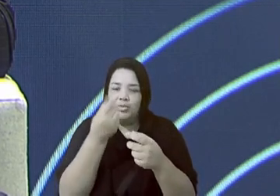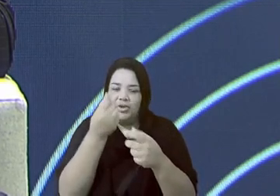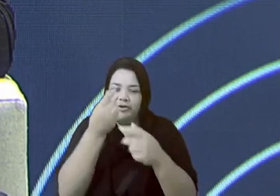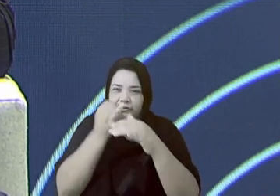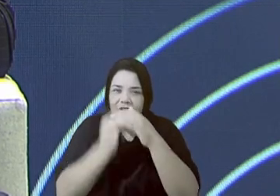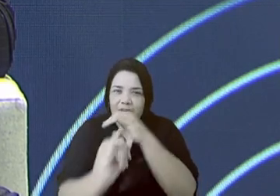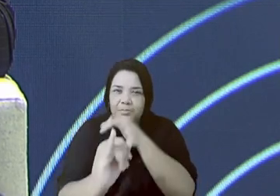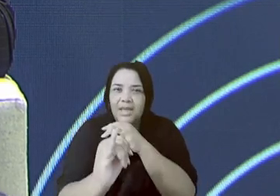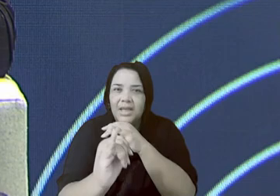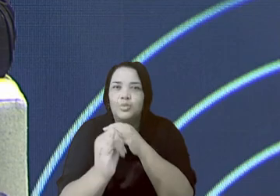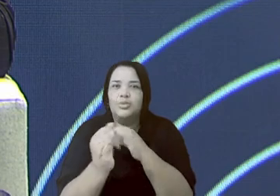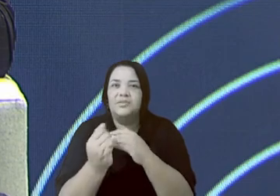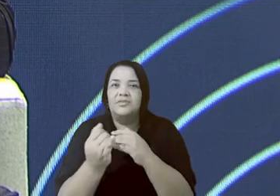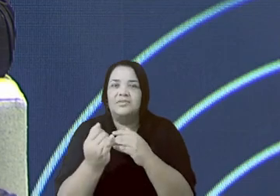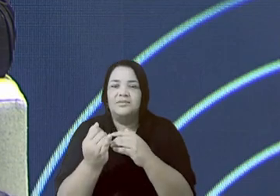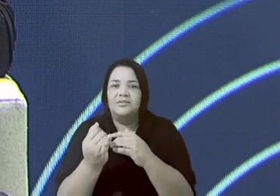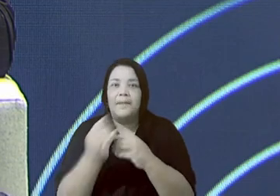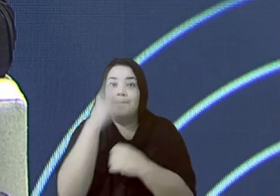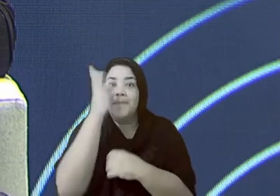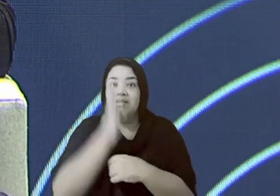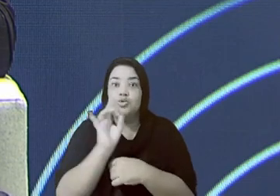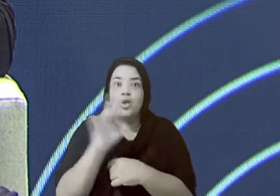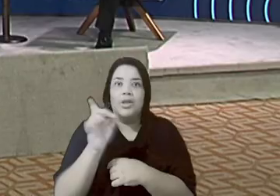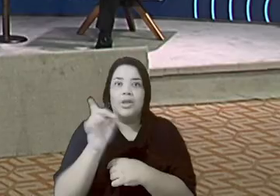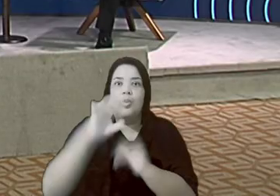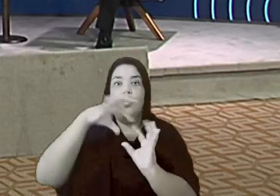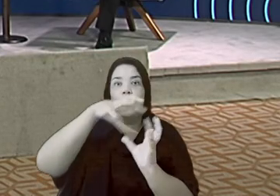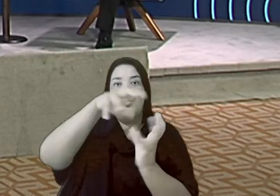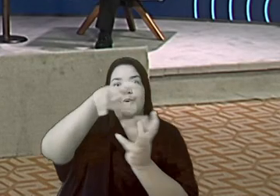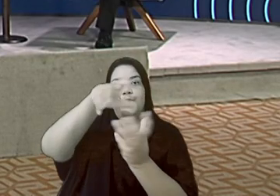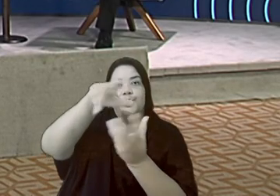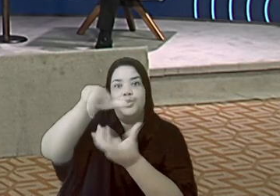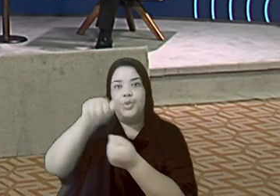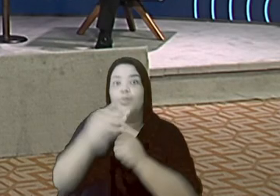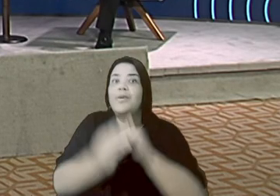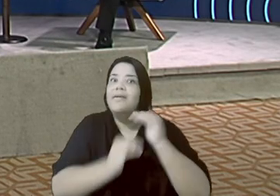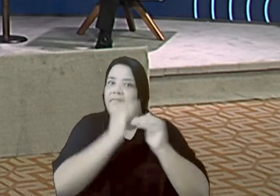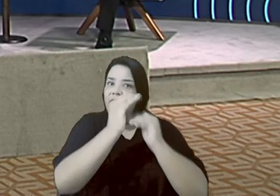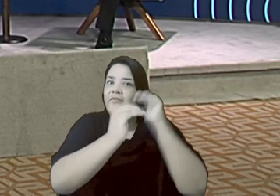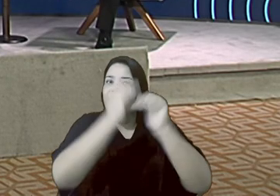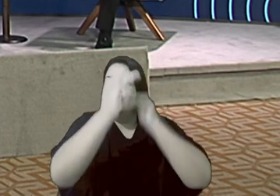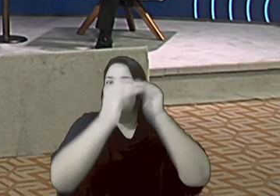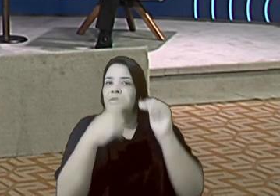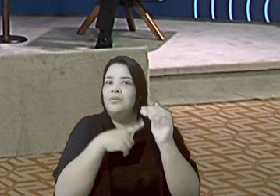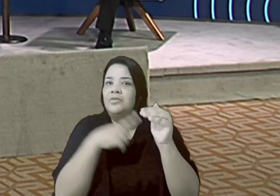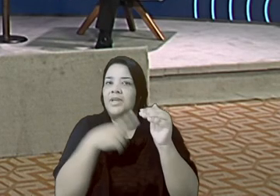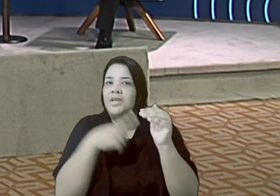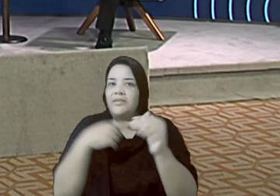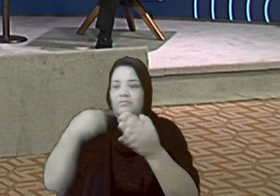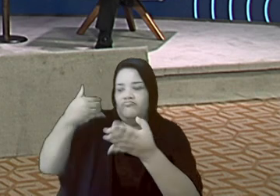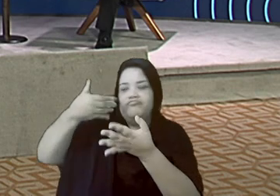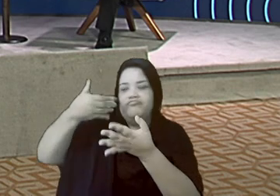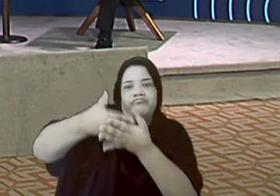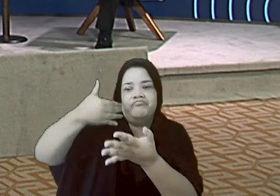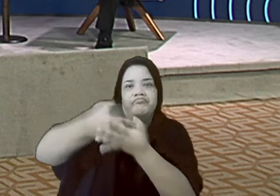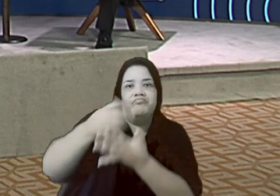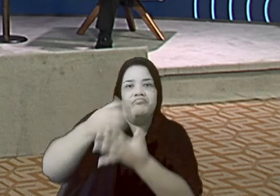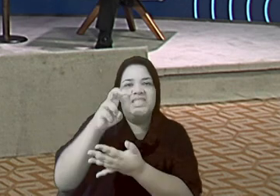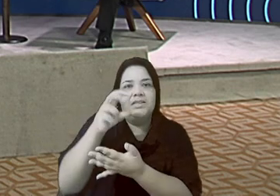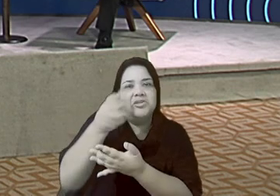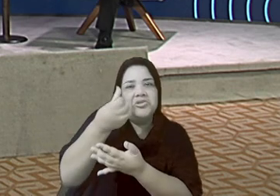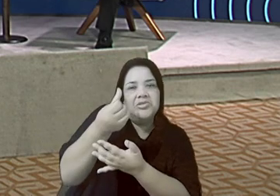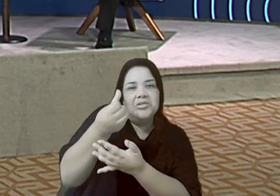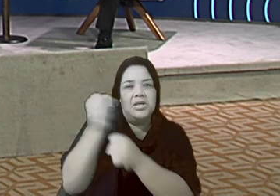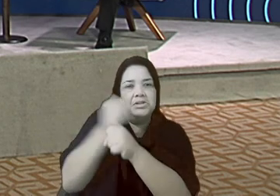não só no Brasil mas de maneira Global da forma que evoluiu né Principalmente os últimos cinco seis anos e a gente